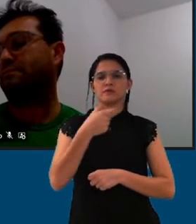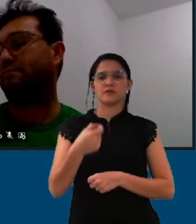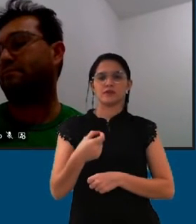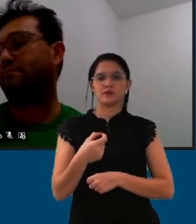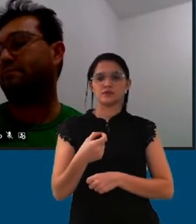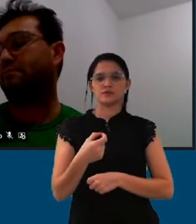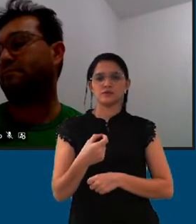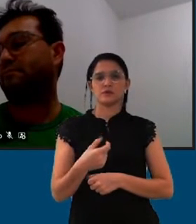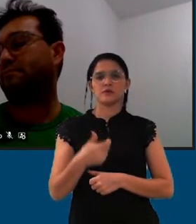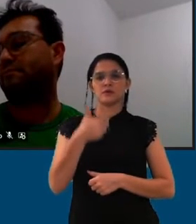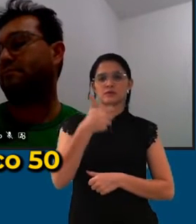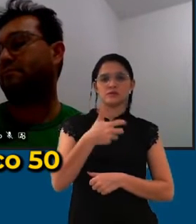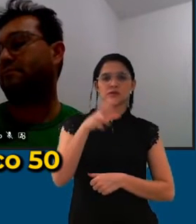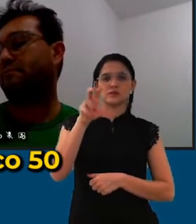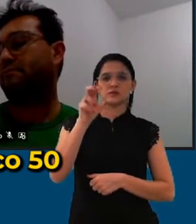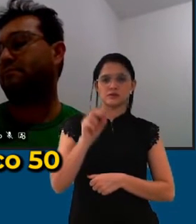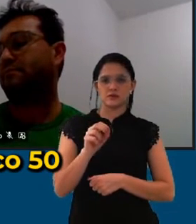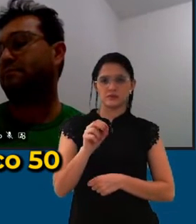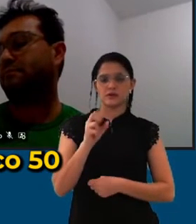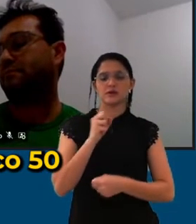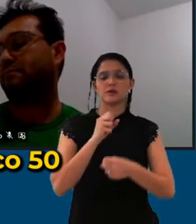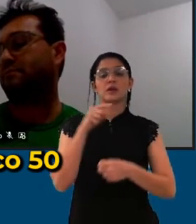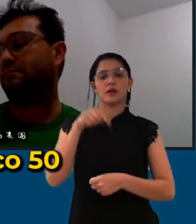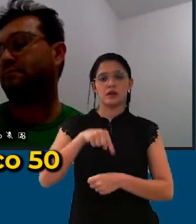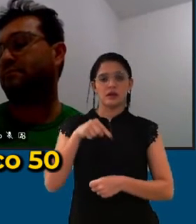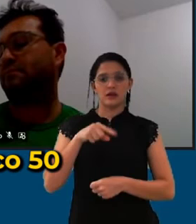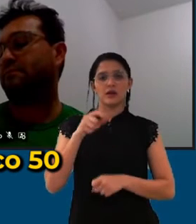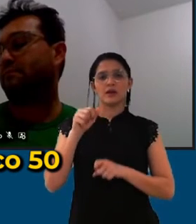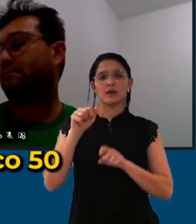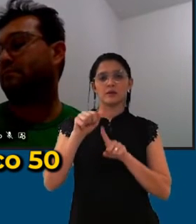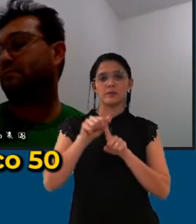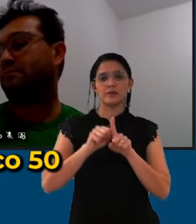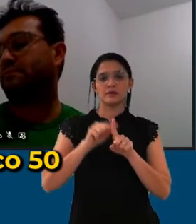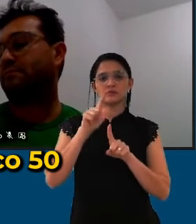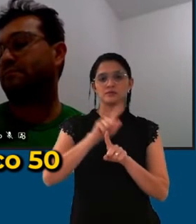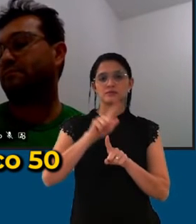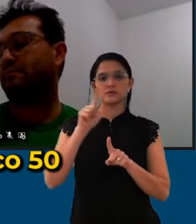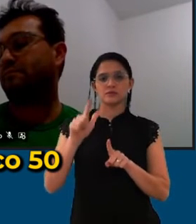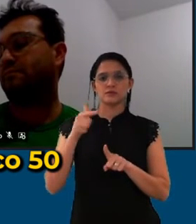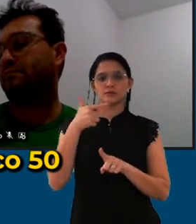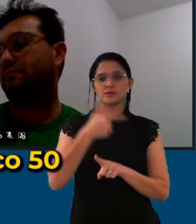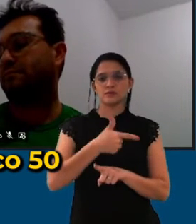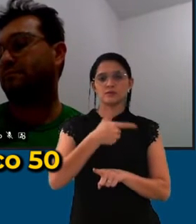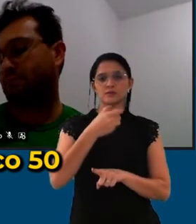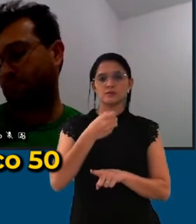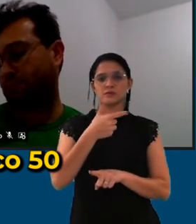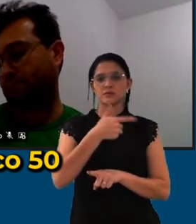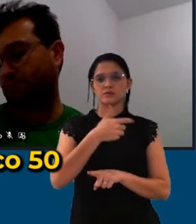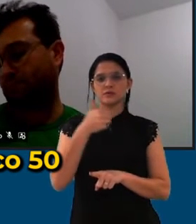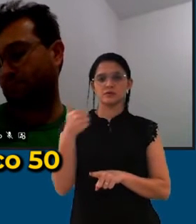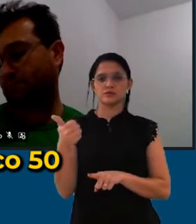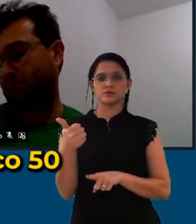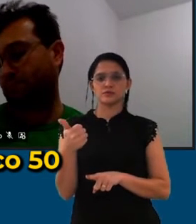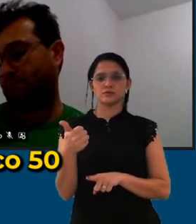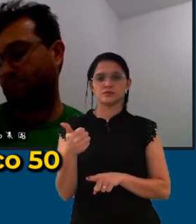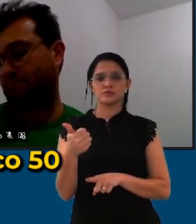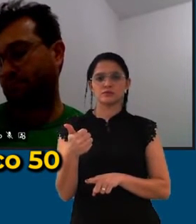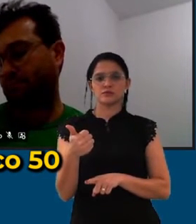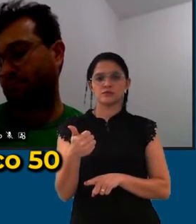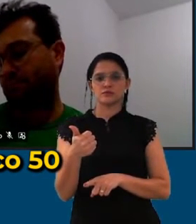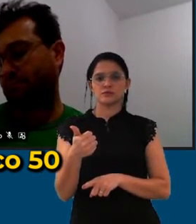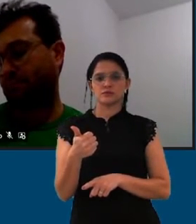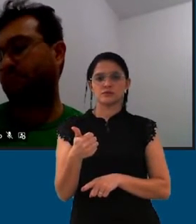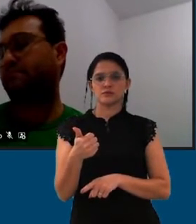de 2021, é de julho, não é? Não, eu estou aqui com o 150 aberto, tá? Parecer técnico